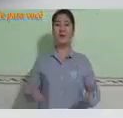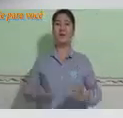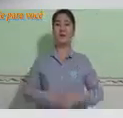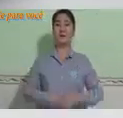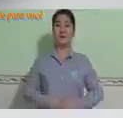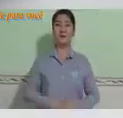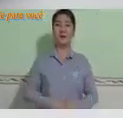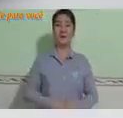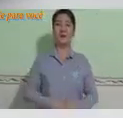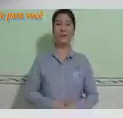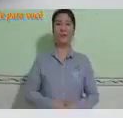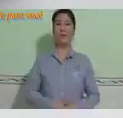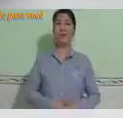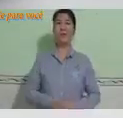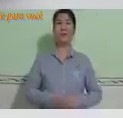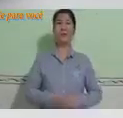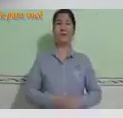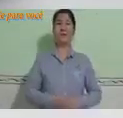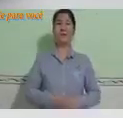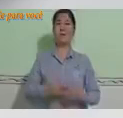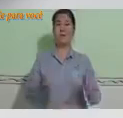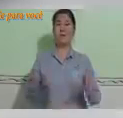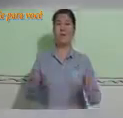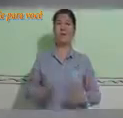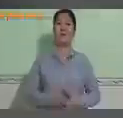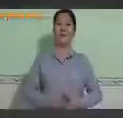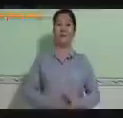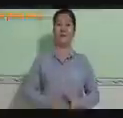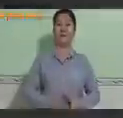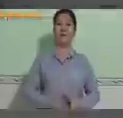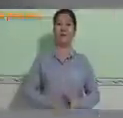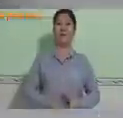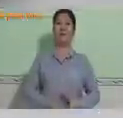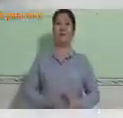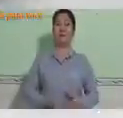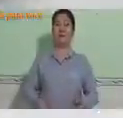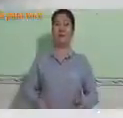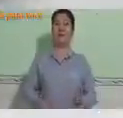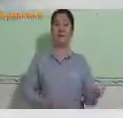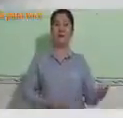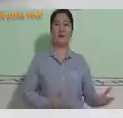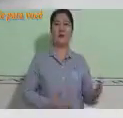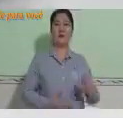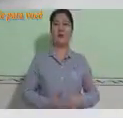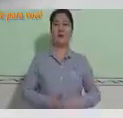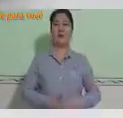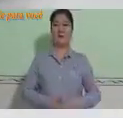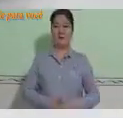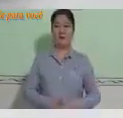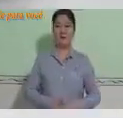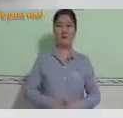de acender o cigarro e de fumar em certas situações de estresse ou ansiedade continua presente, podendo